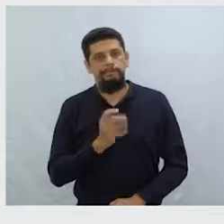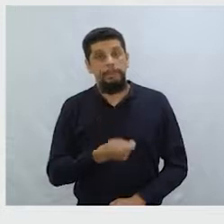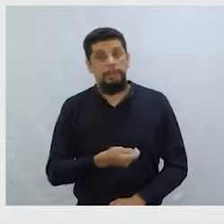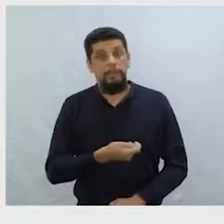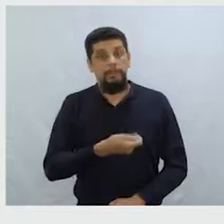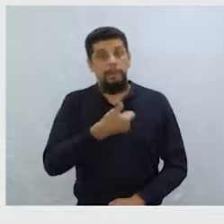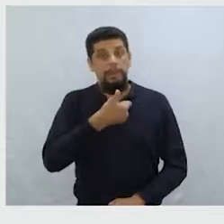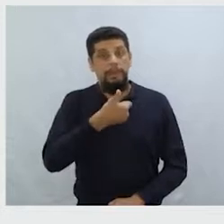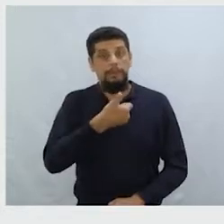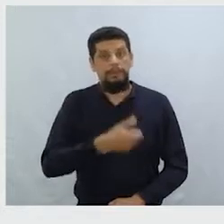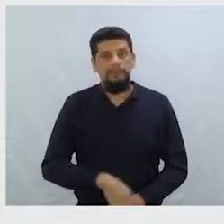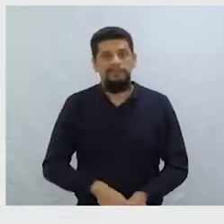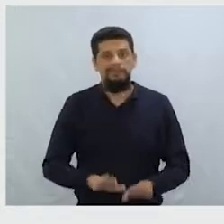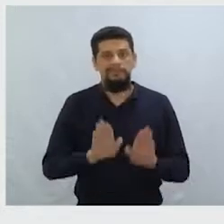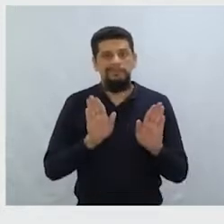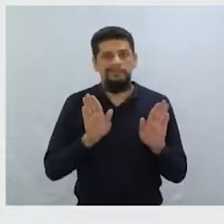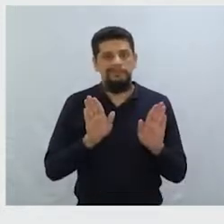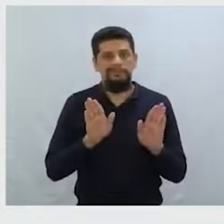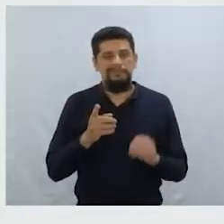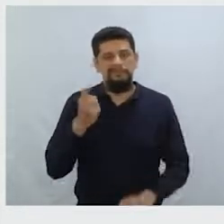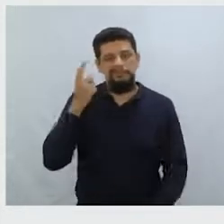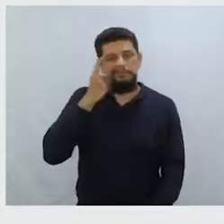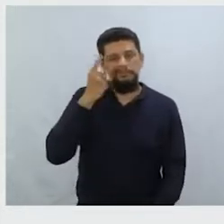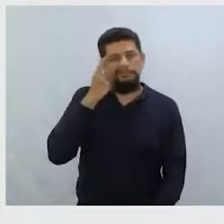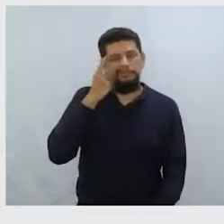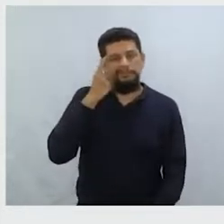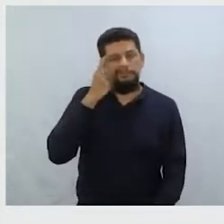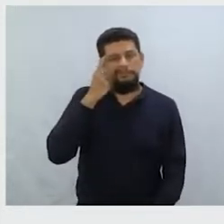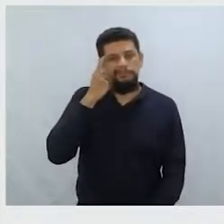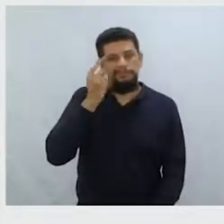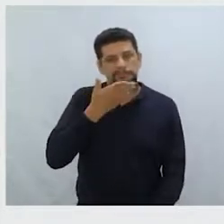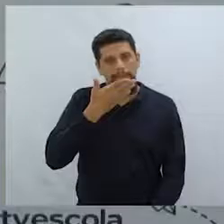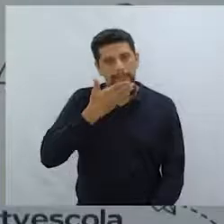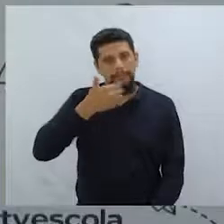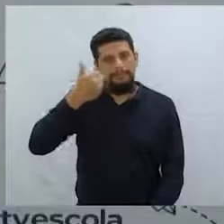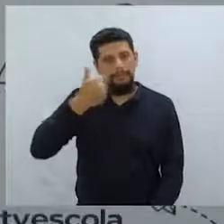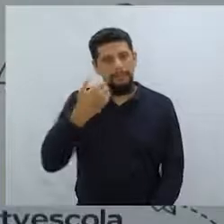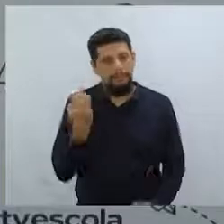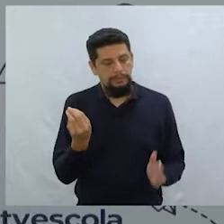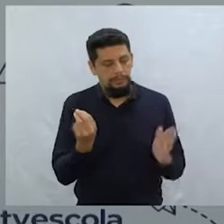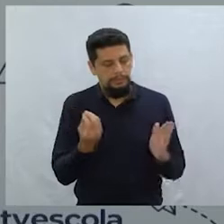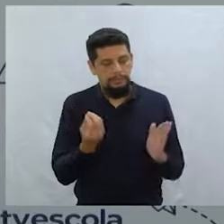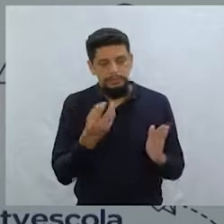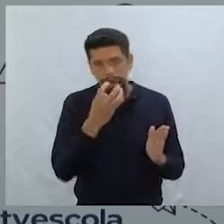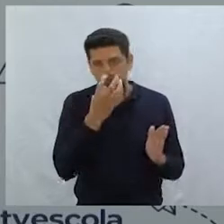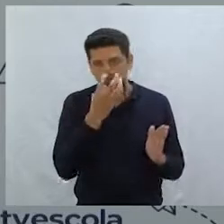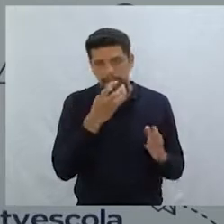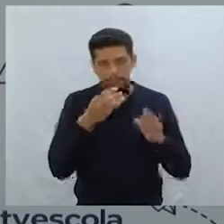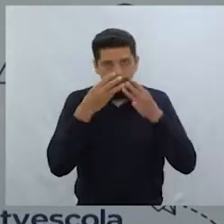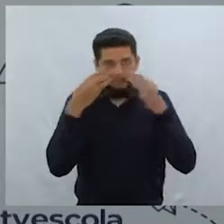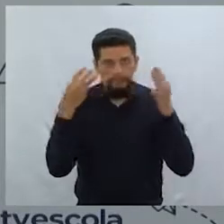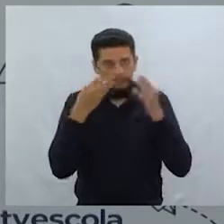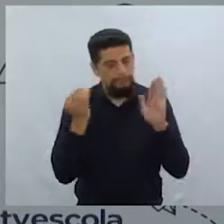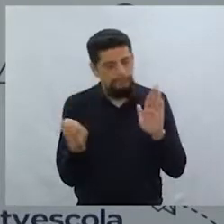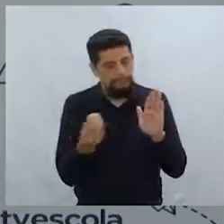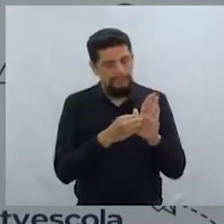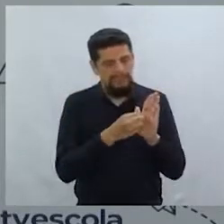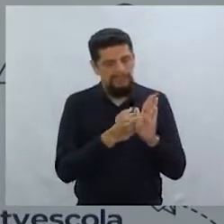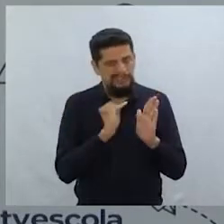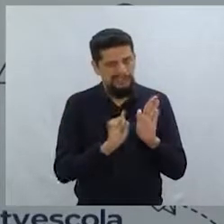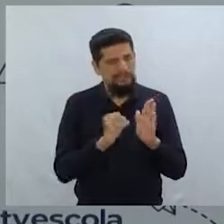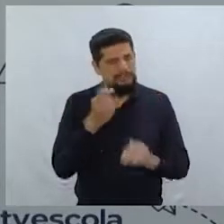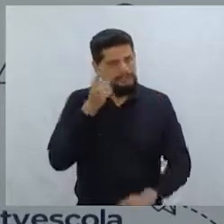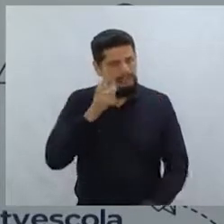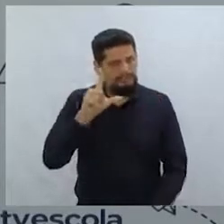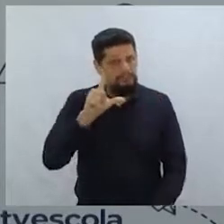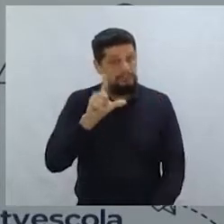Ah, quase! Mas pensando bem, colocou o gato aqui. Será que ela vai conseguir